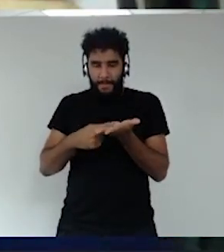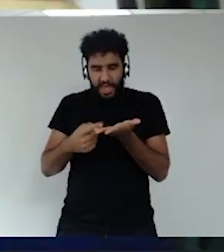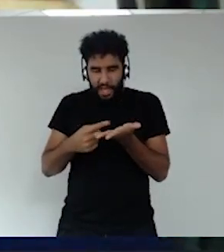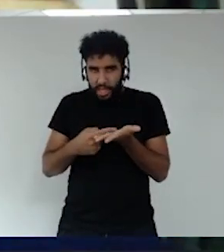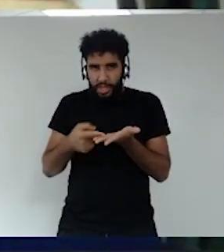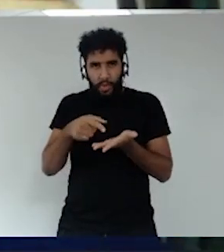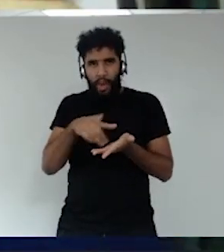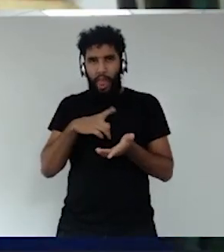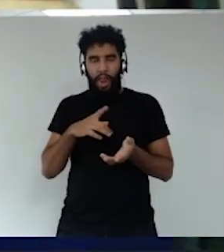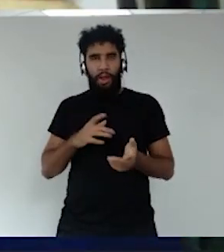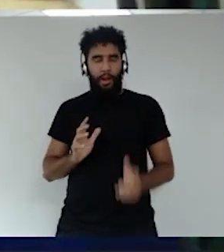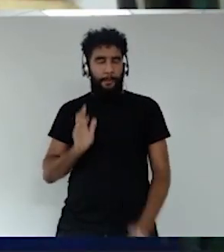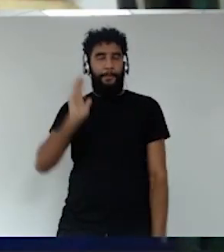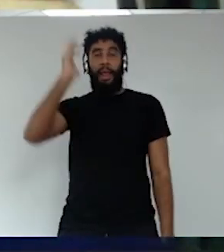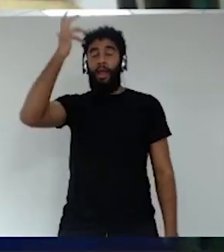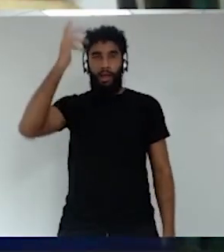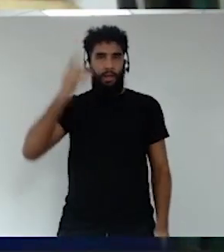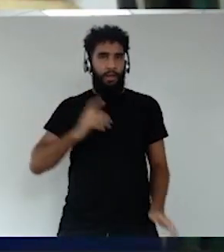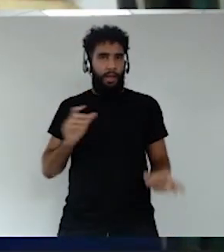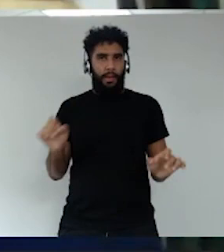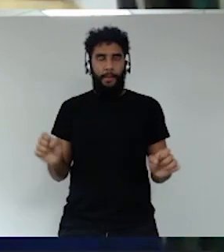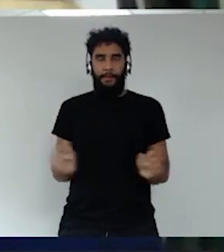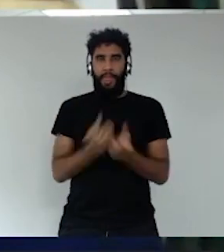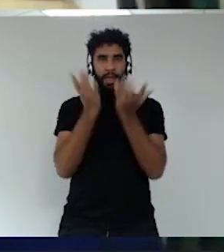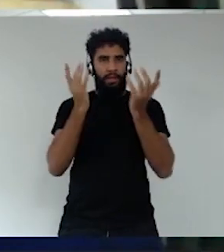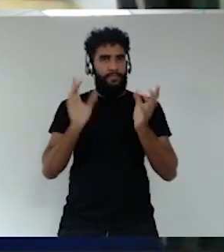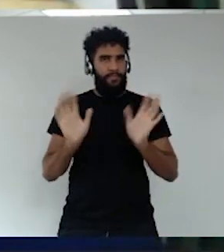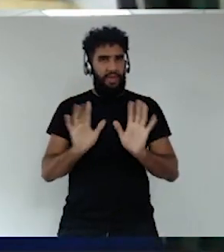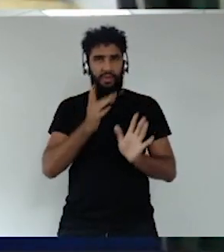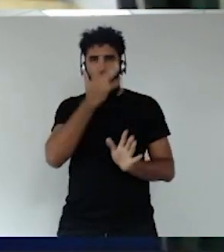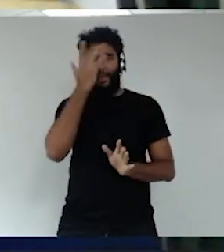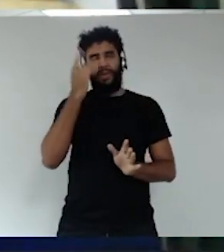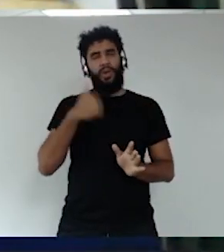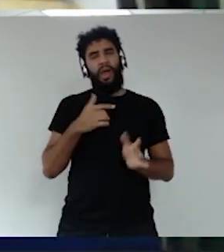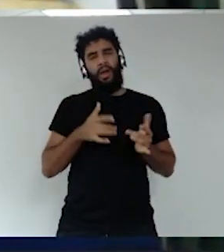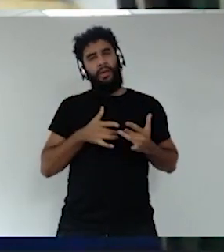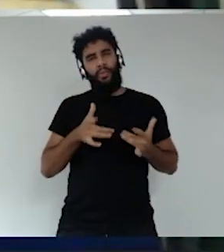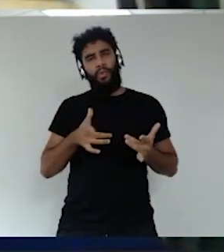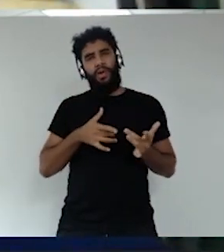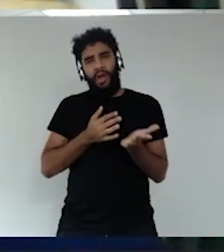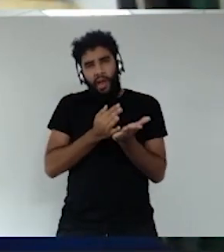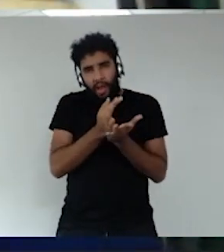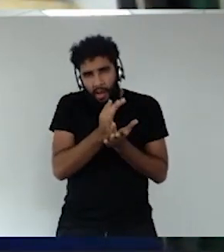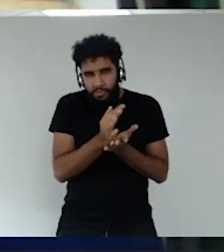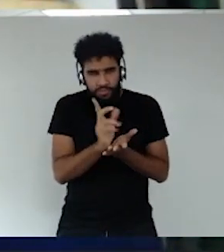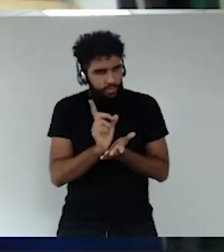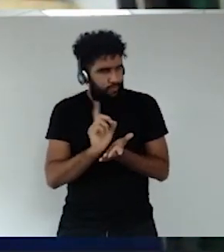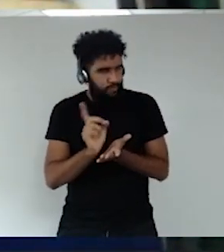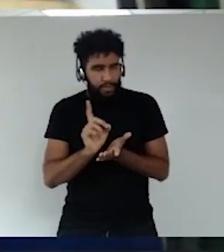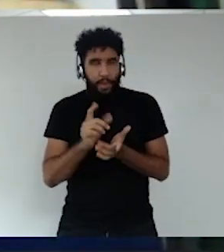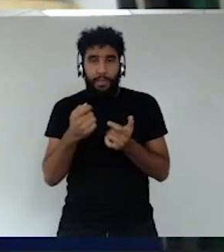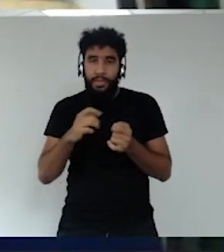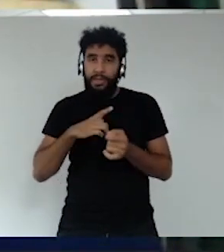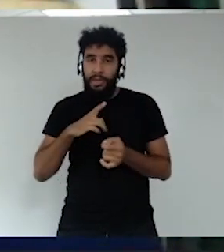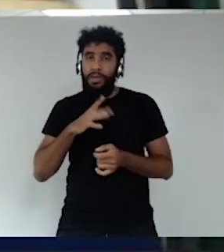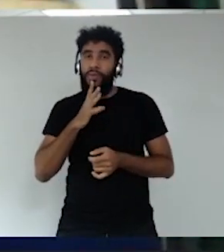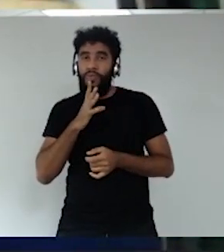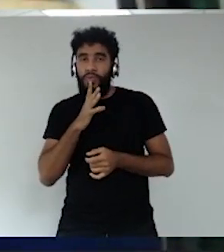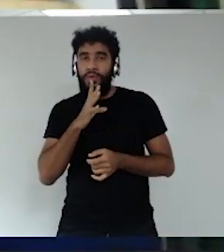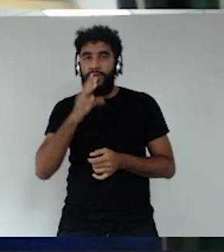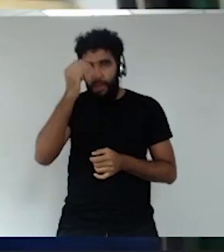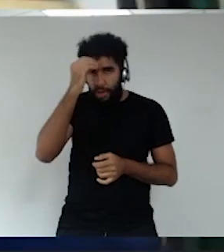intuitiva e improvisada que as pessoas de boa fé fazem sem o conhecimento efetivo dessas habilidades,